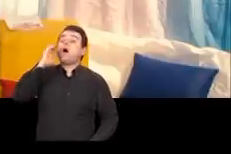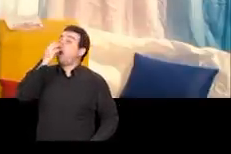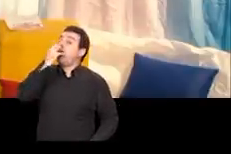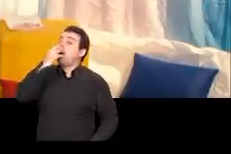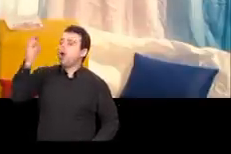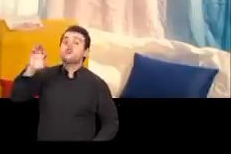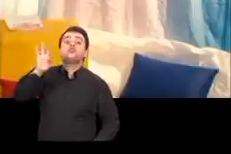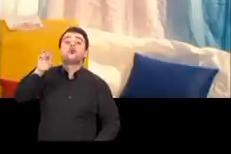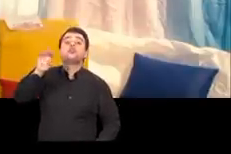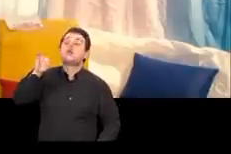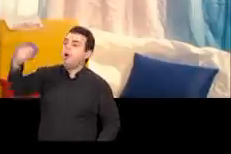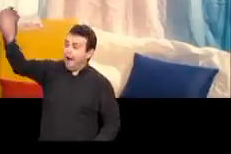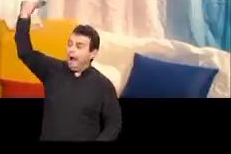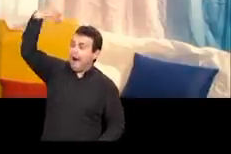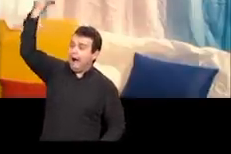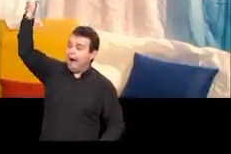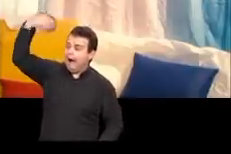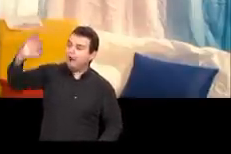Totó!